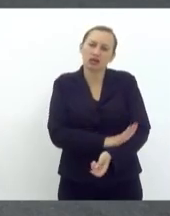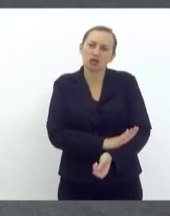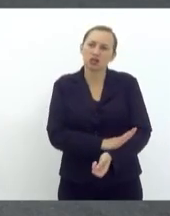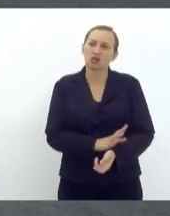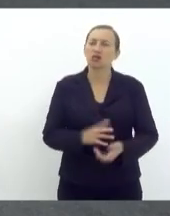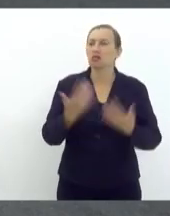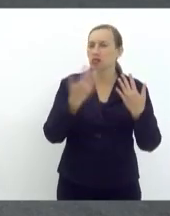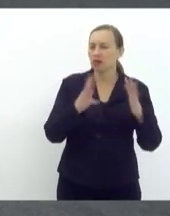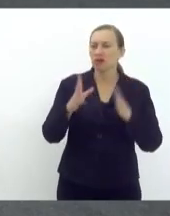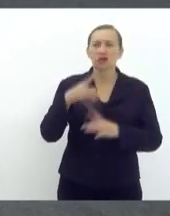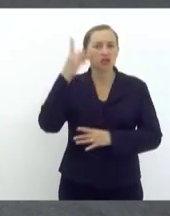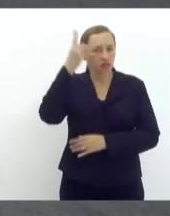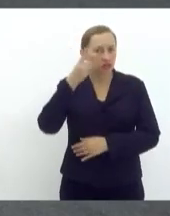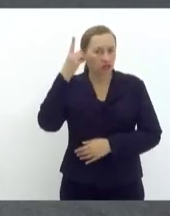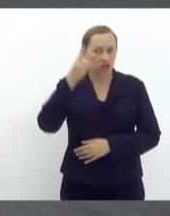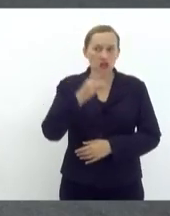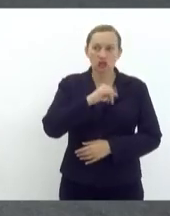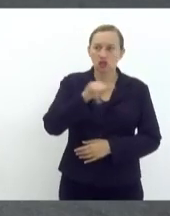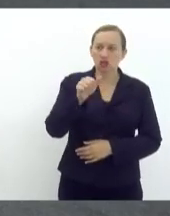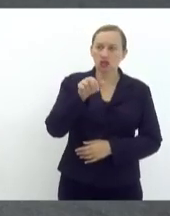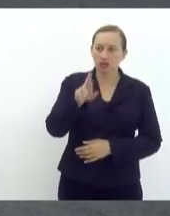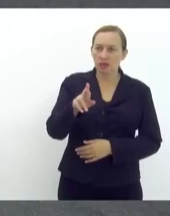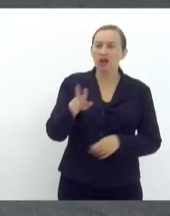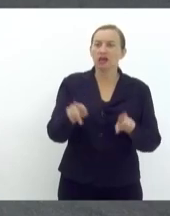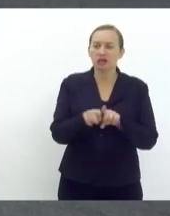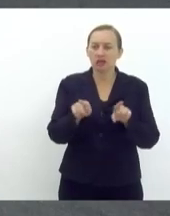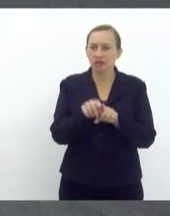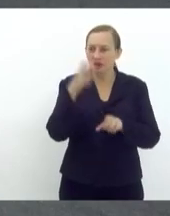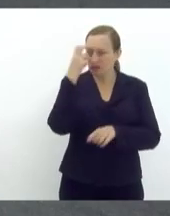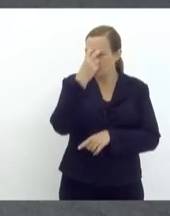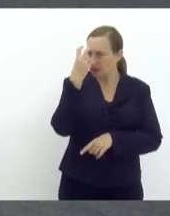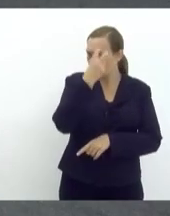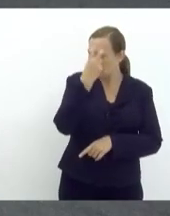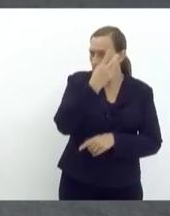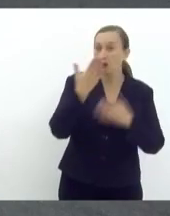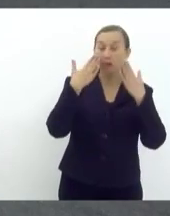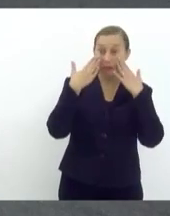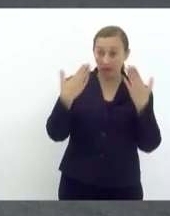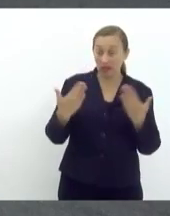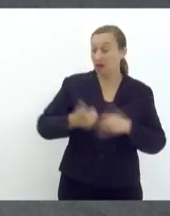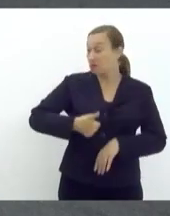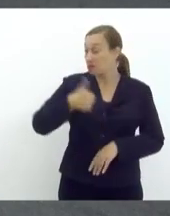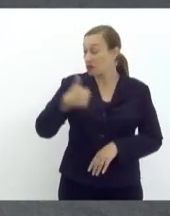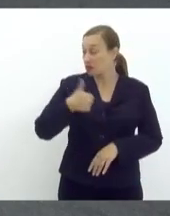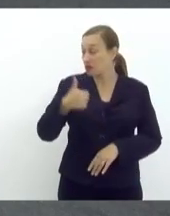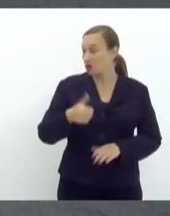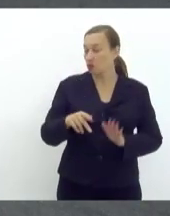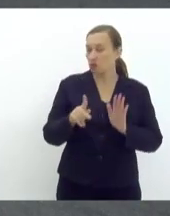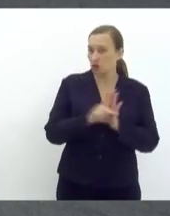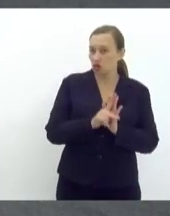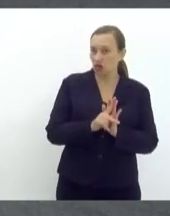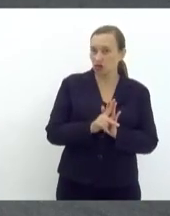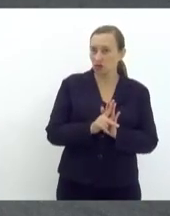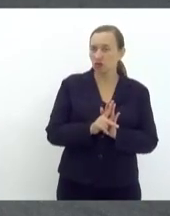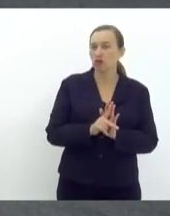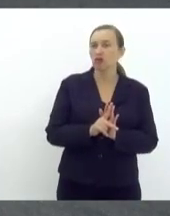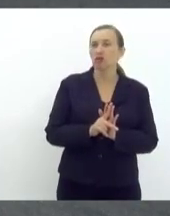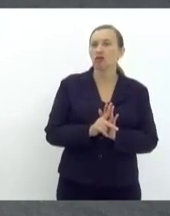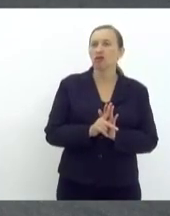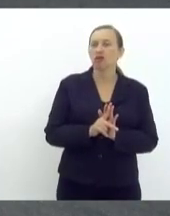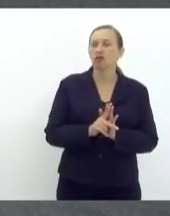José marvalho e Verônica Lima por apresentarem primeiro o projeto de